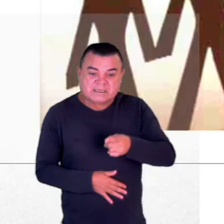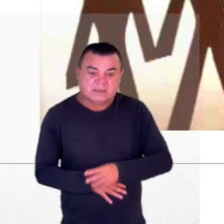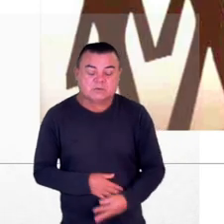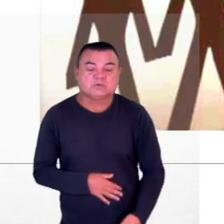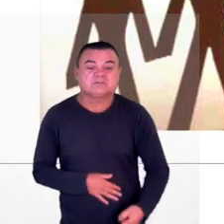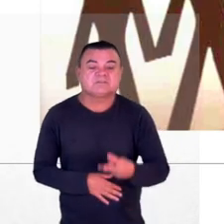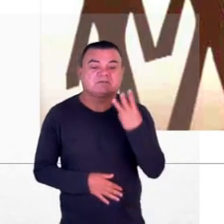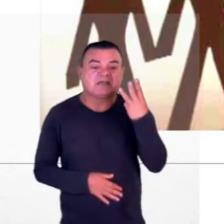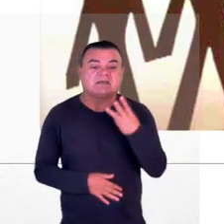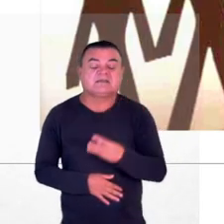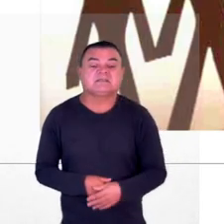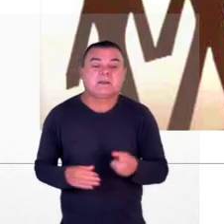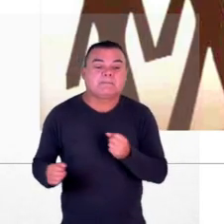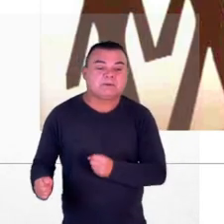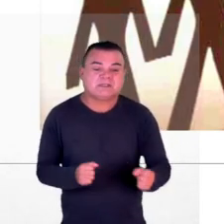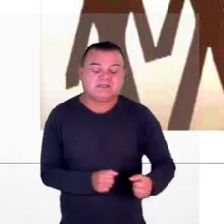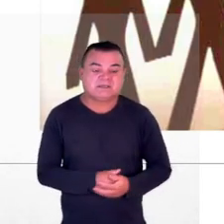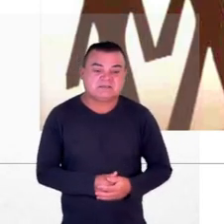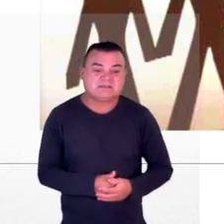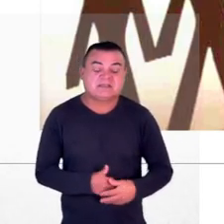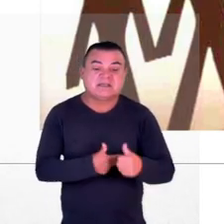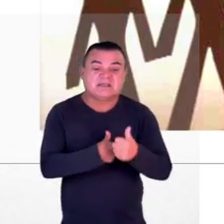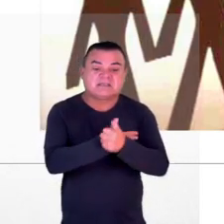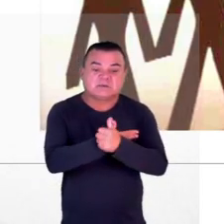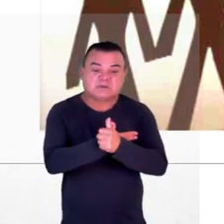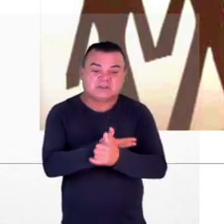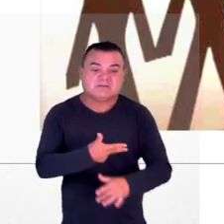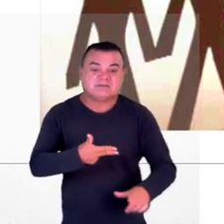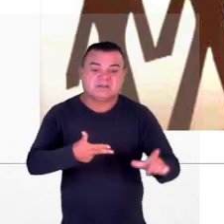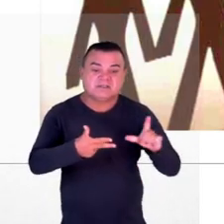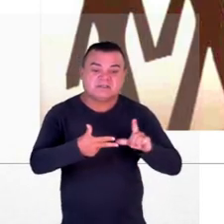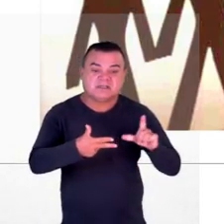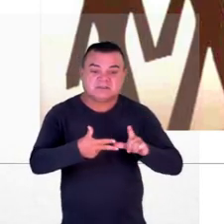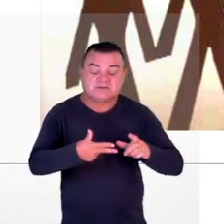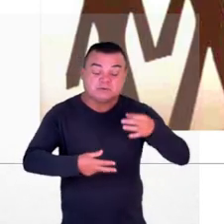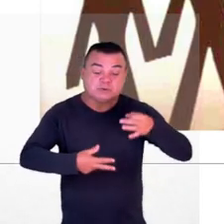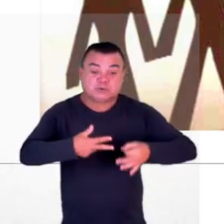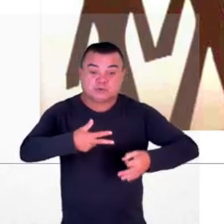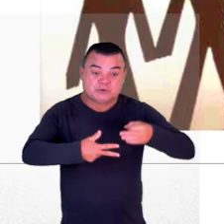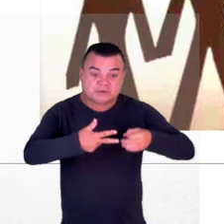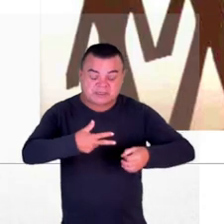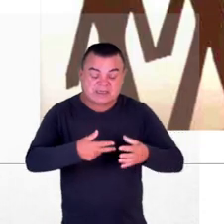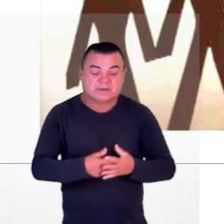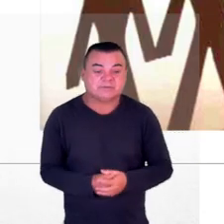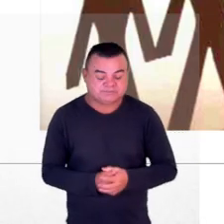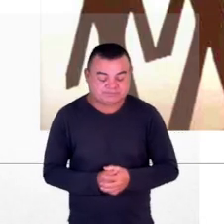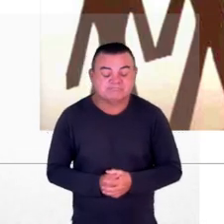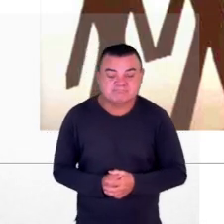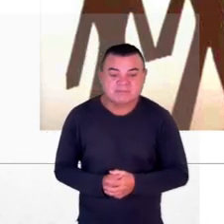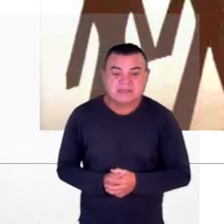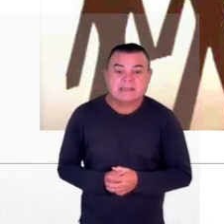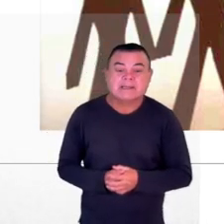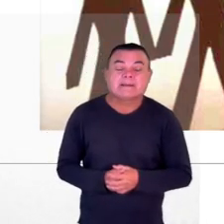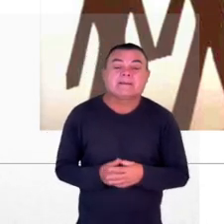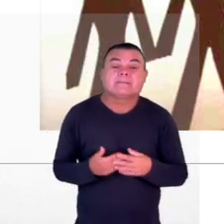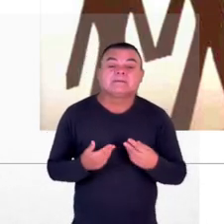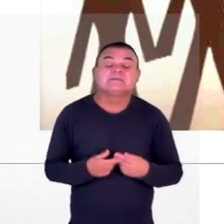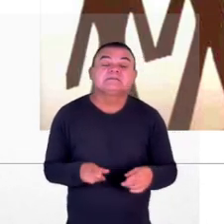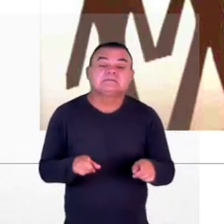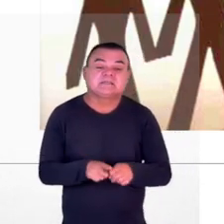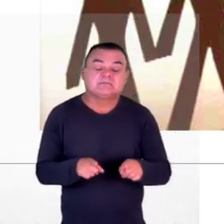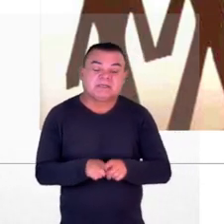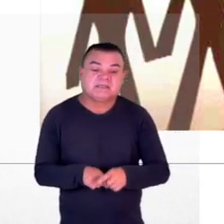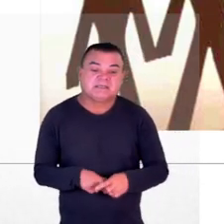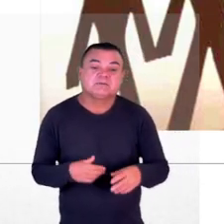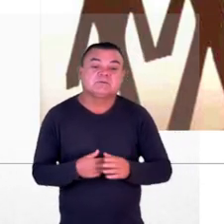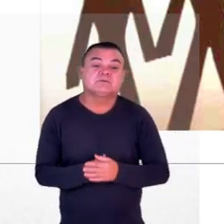poderes executivo legislativo judiciário e obrigam-se igualmente os três entes